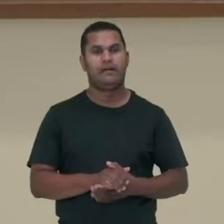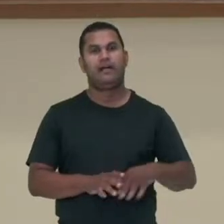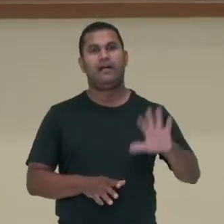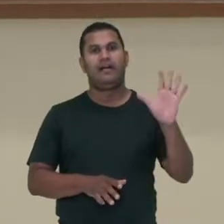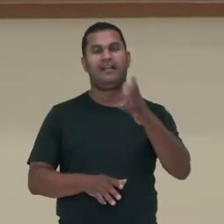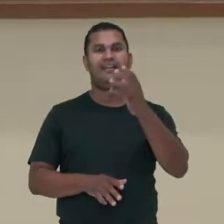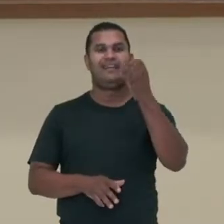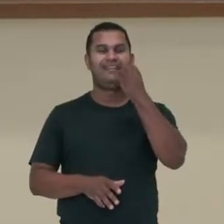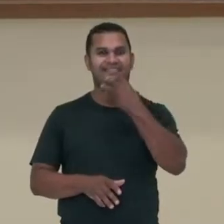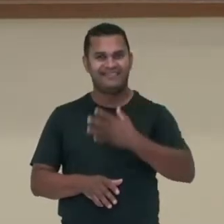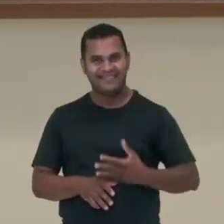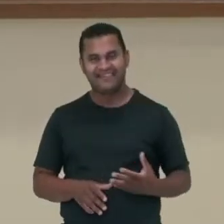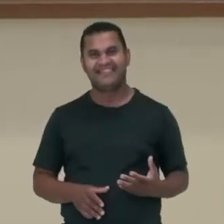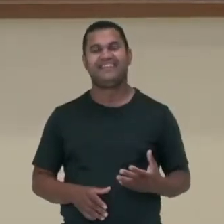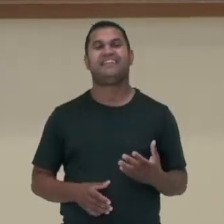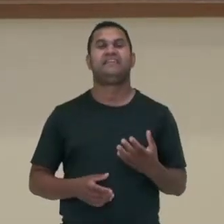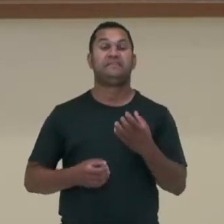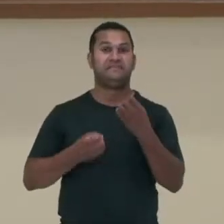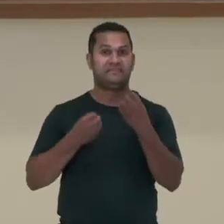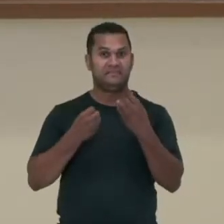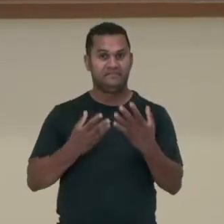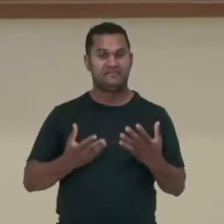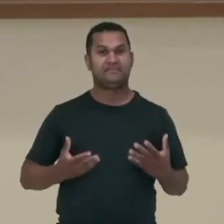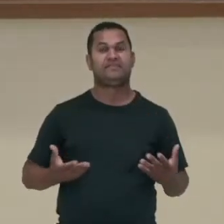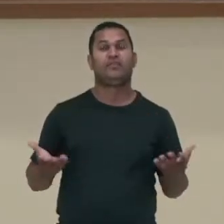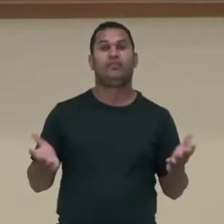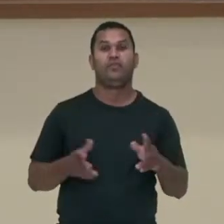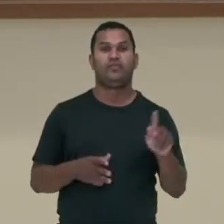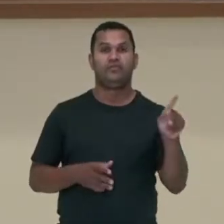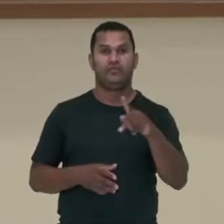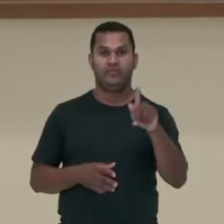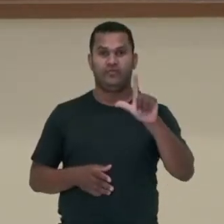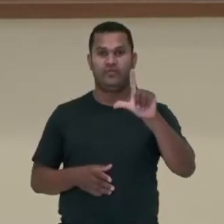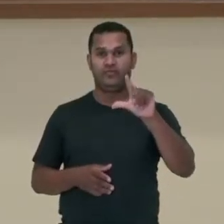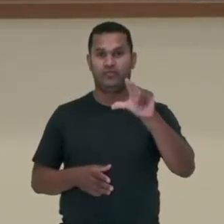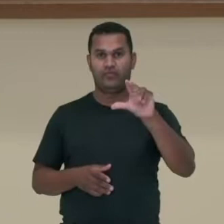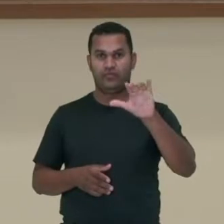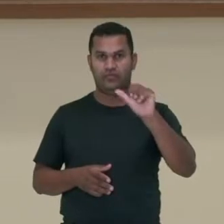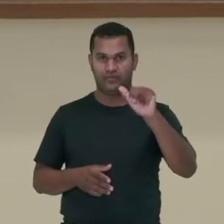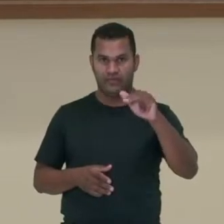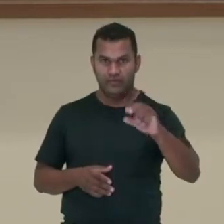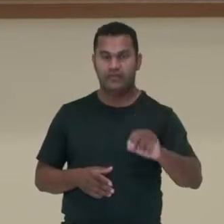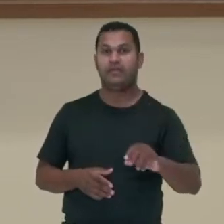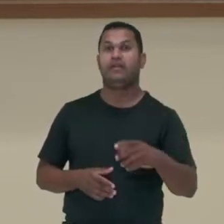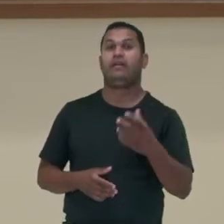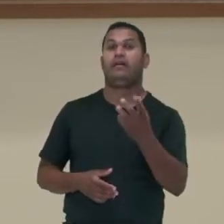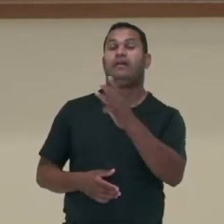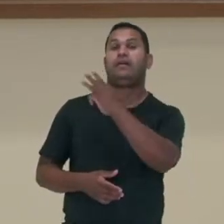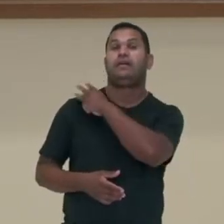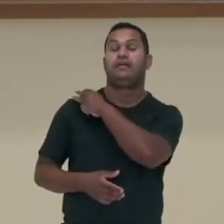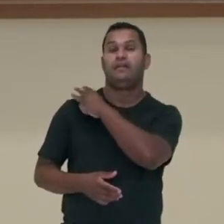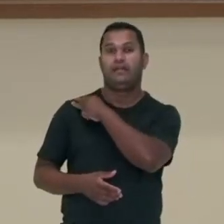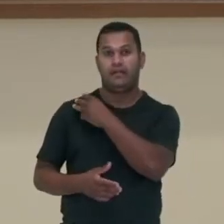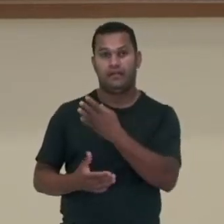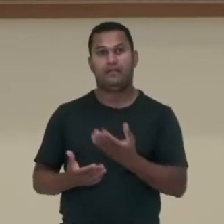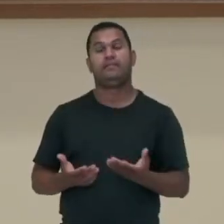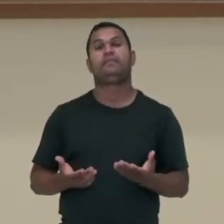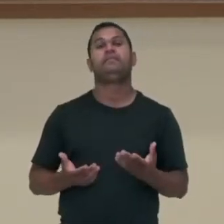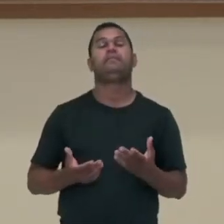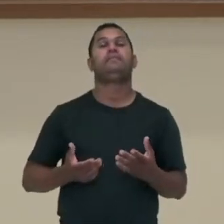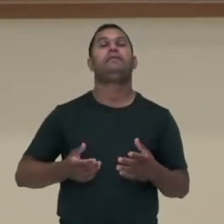Olá galera, tudo beleza? Sou o professor Luciano, Biologia, terceira série do ensino médio, trazendo para vocês hoje um assunto que